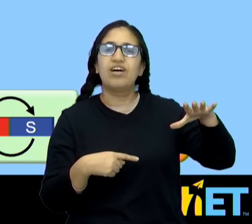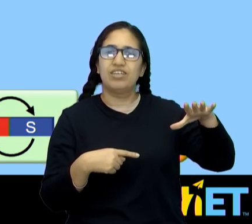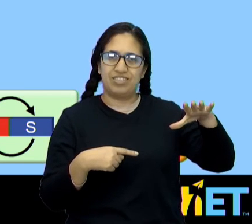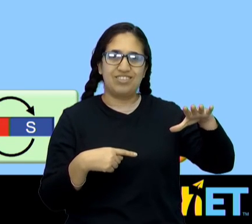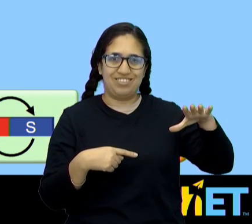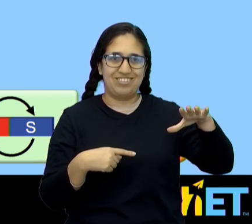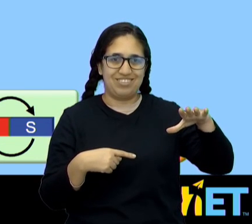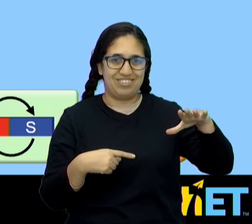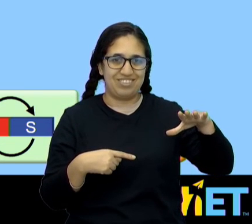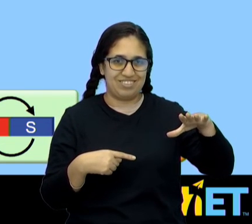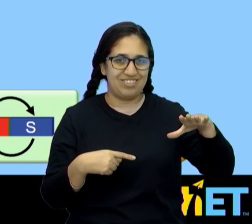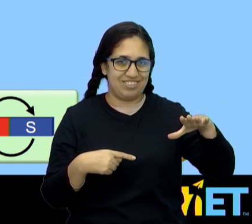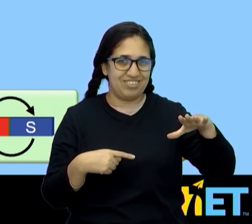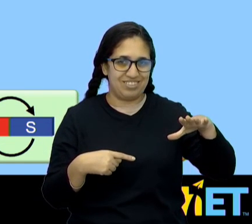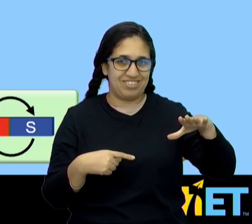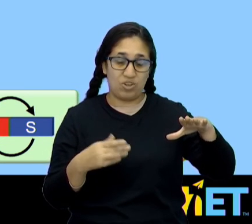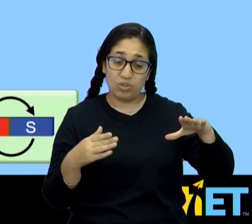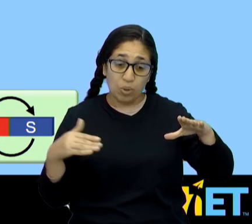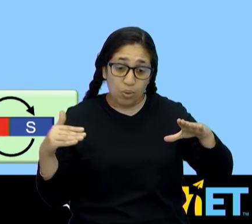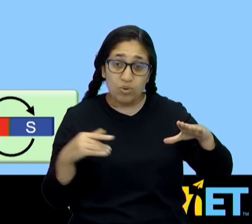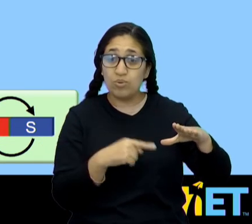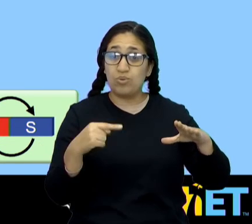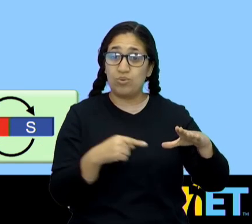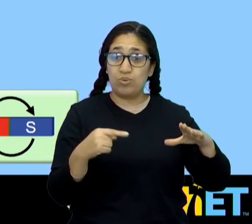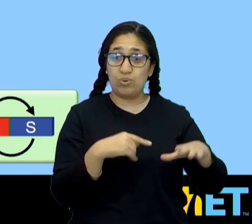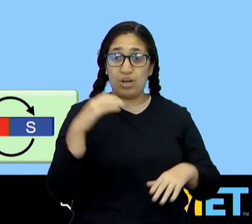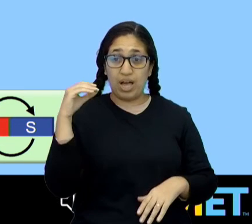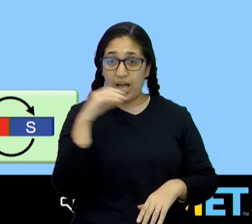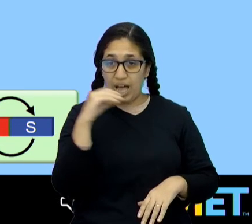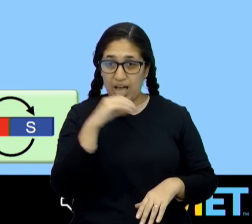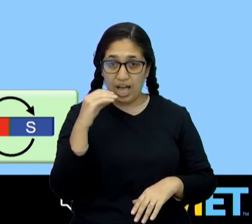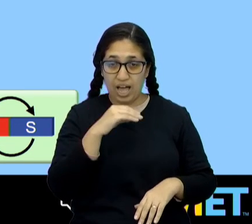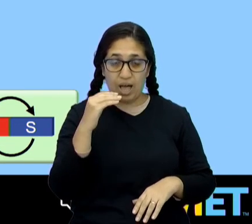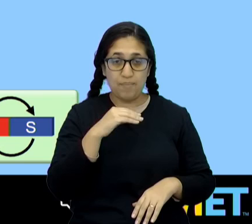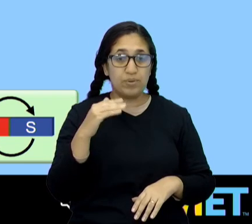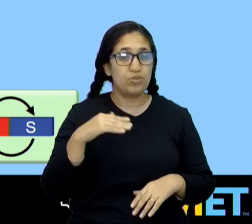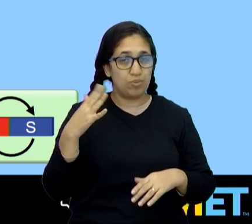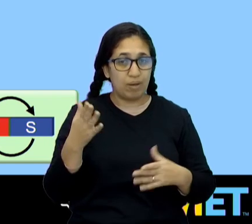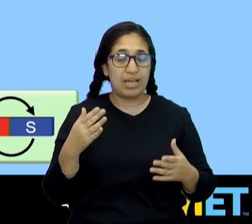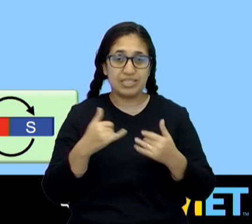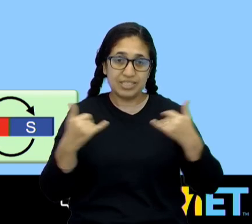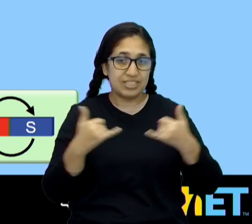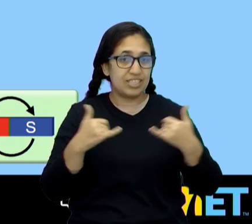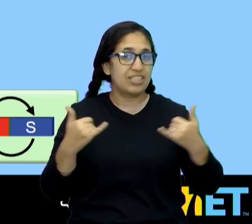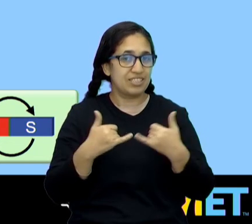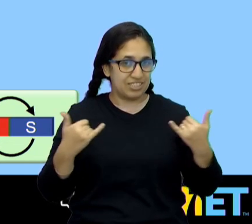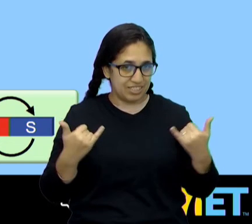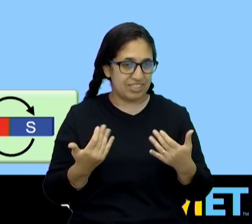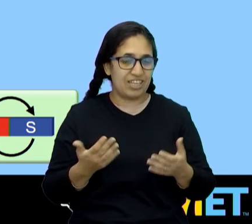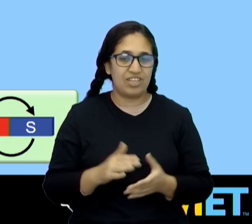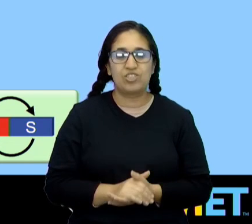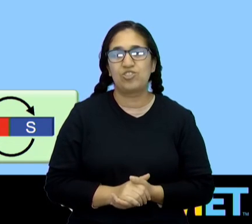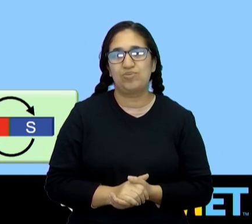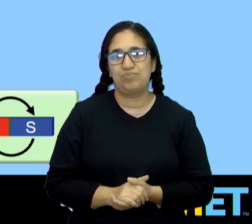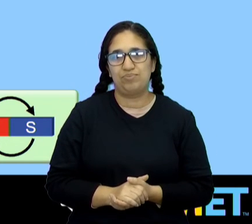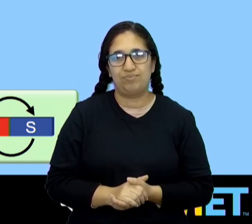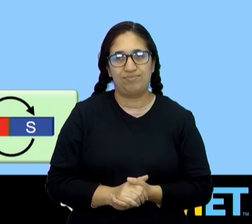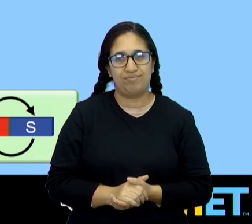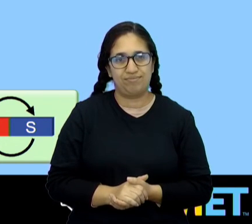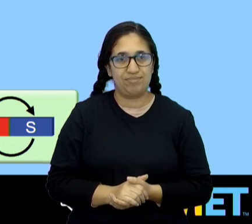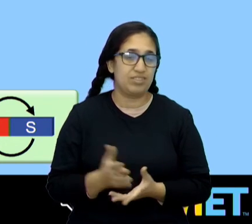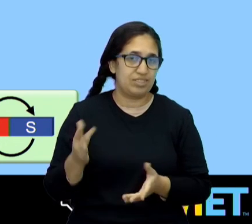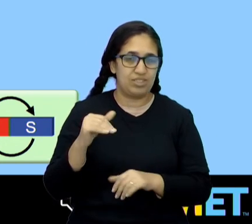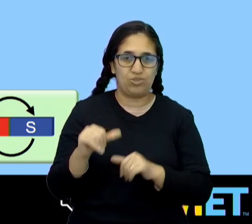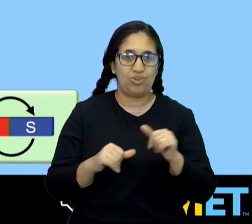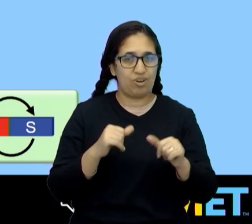desses fios, né? Então, quanto mais a turbina fica mexendo, mais eletricidade é provocada. Se a gente